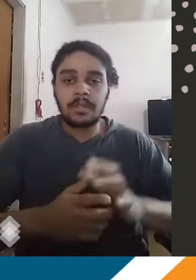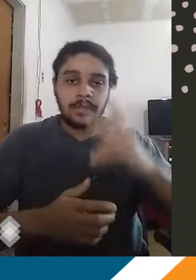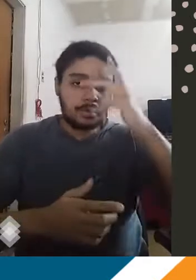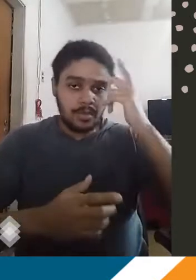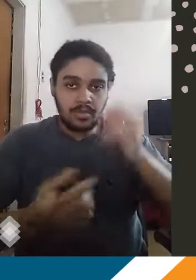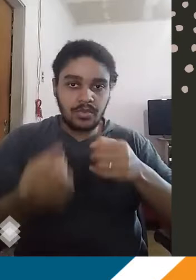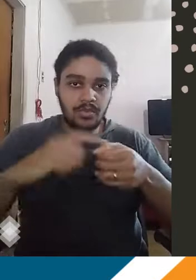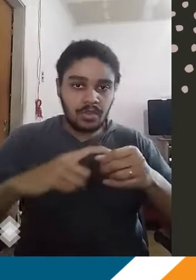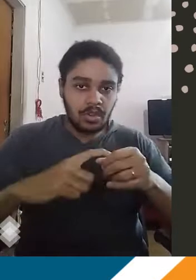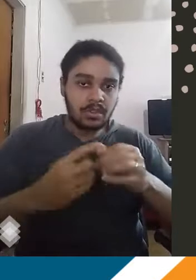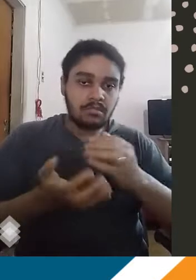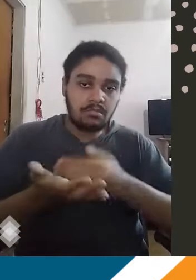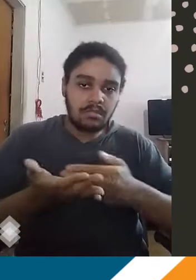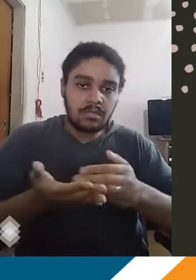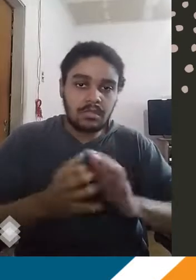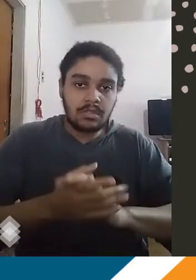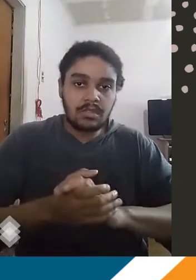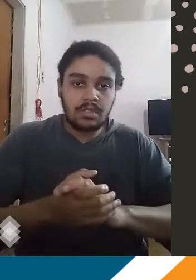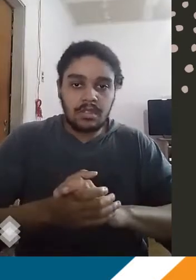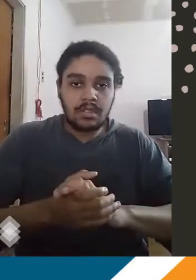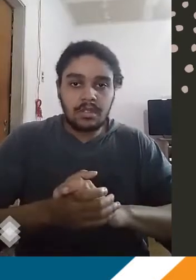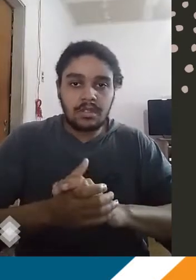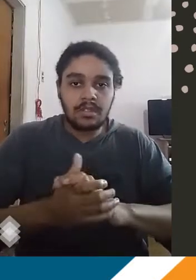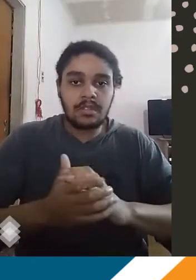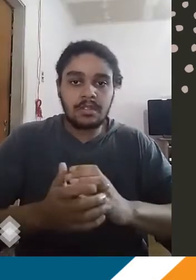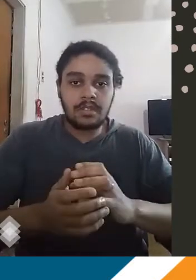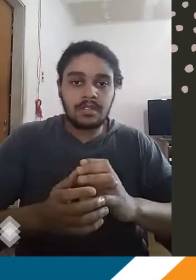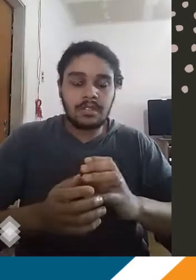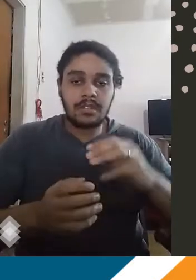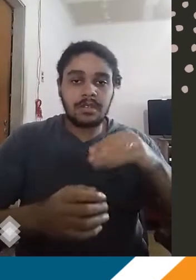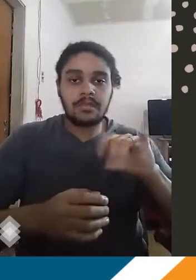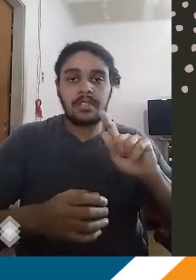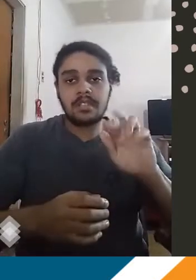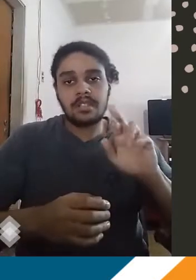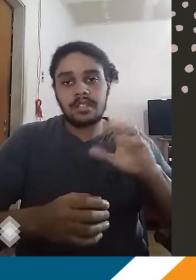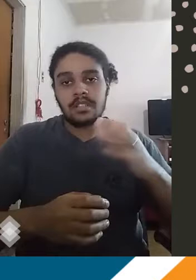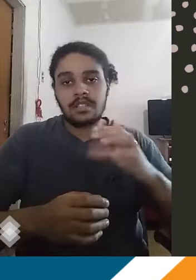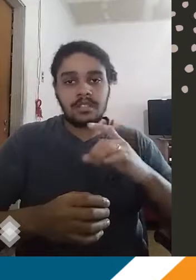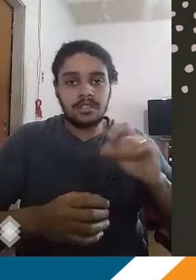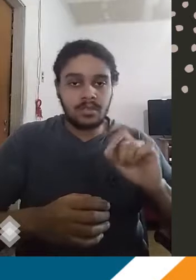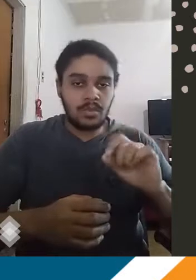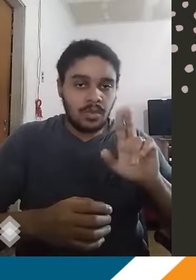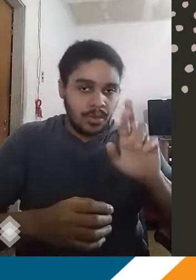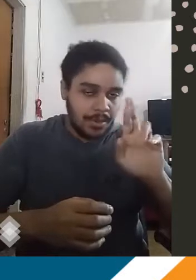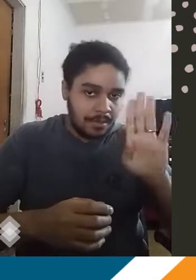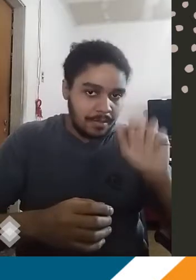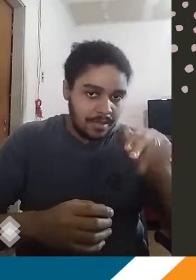por populações que voltam à região de origem após não se adaptar às metrópoles, migração urbana-urbana, fluxo entre